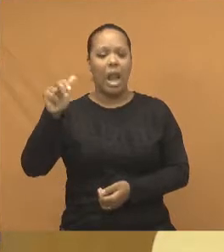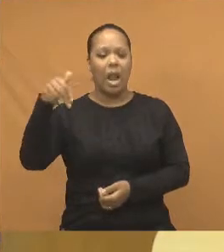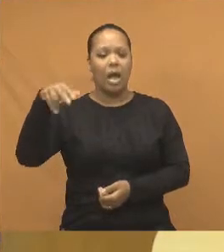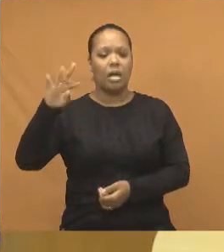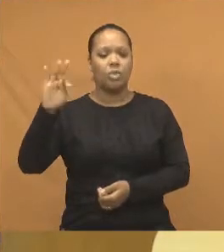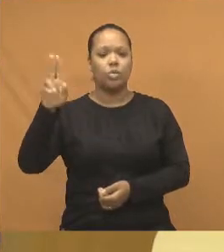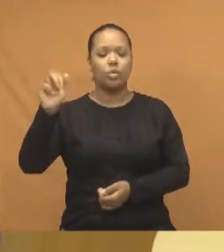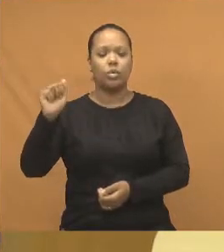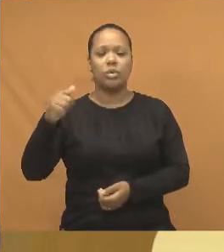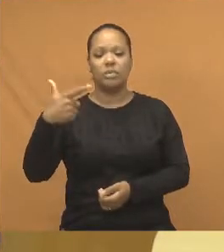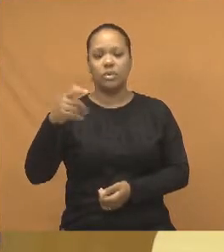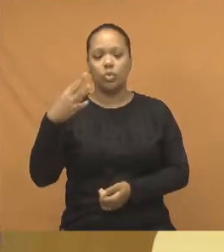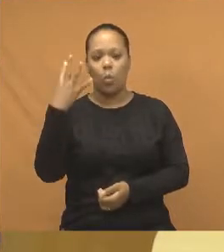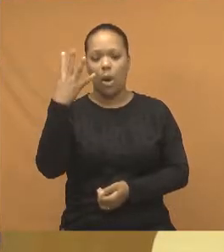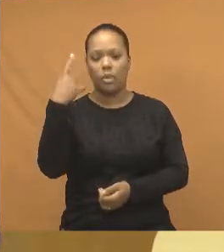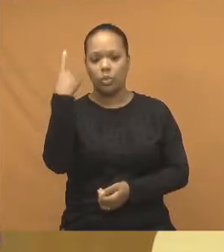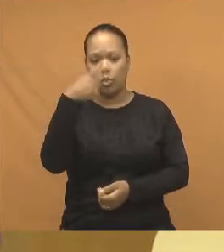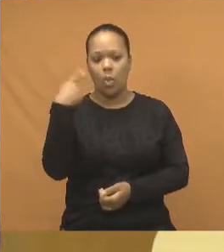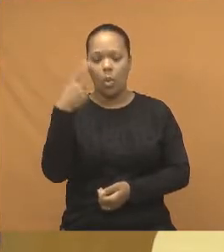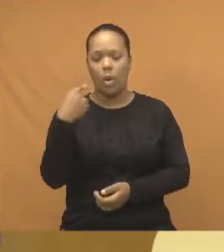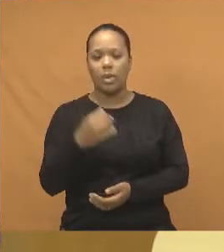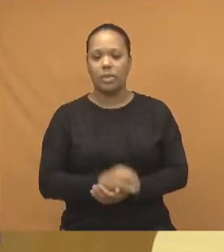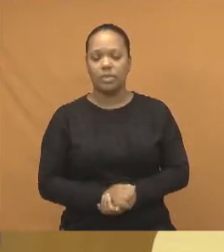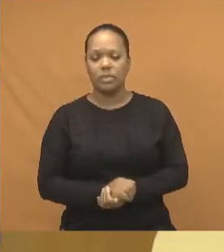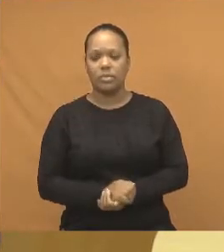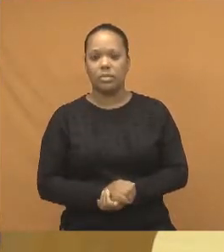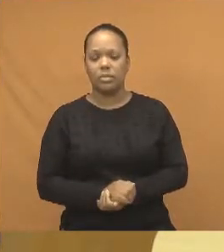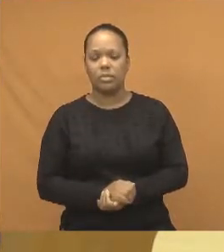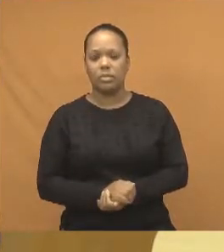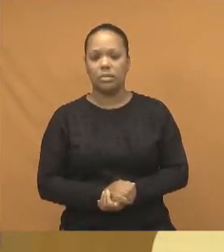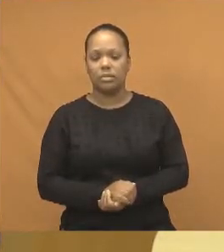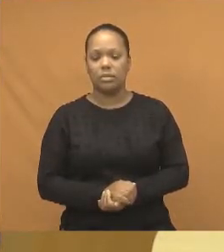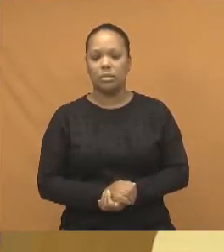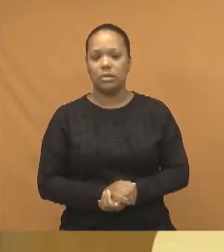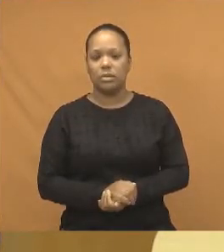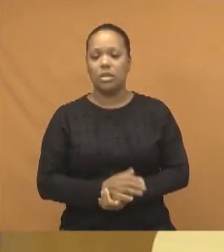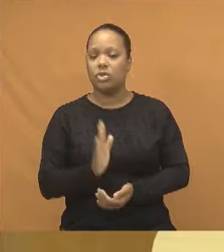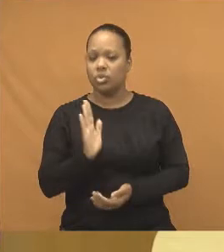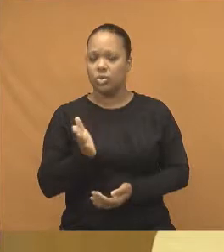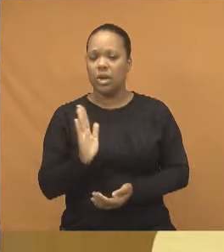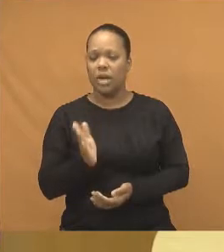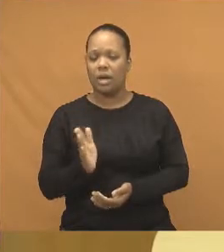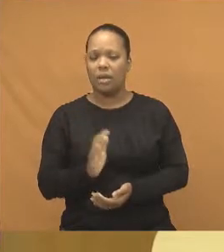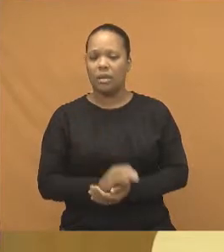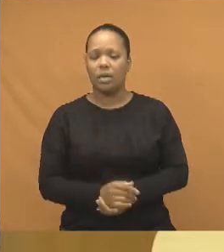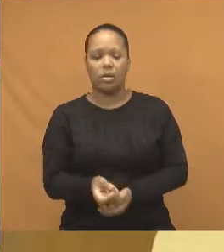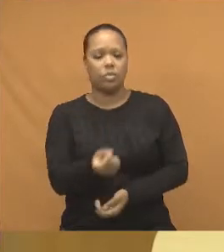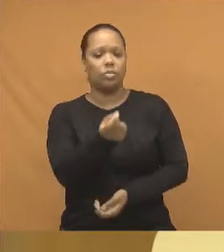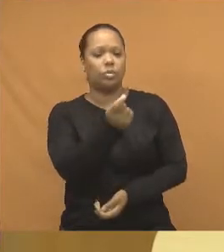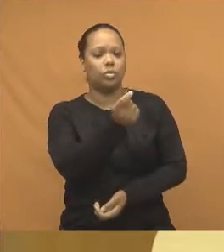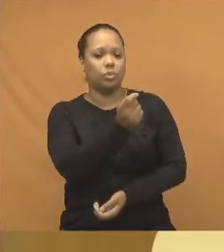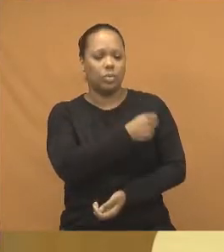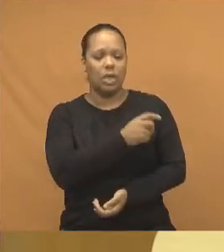aí de pelo menos 24 horas. Então, o cara ele já está adequado naquela dose, ele vai tomar pela manhã do outro dia,